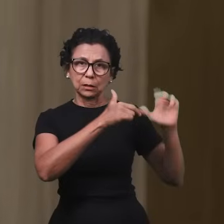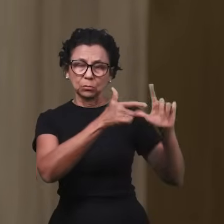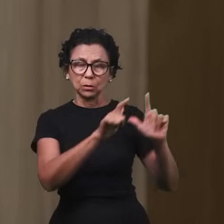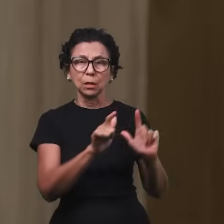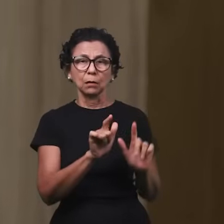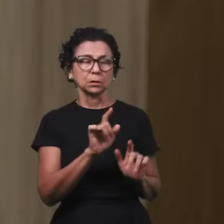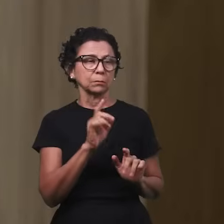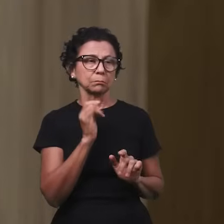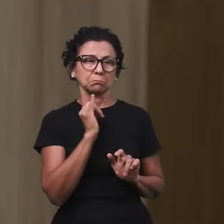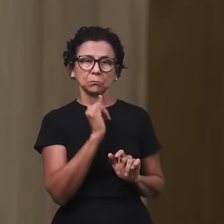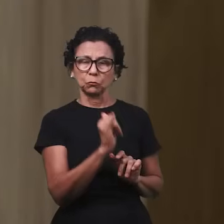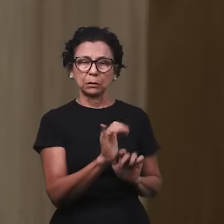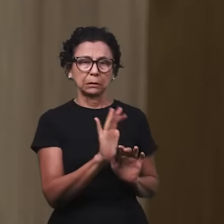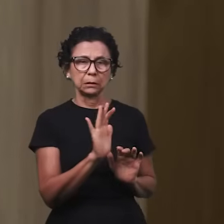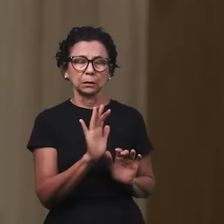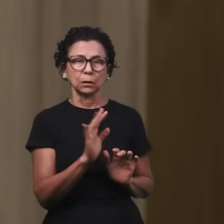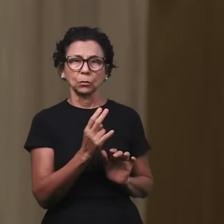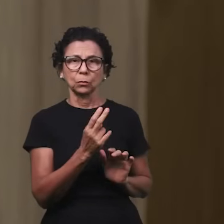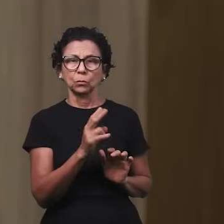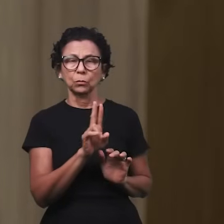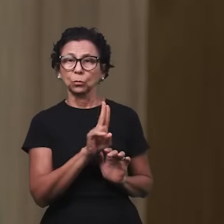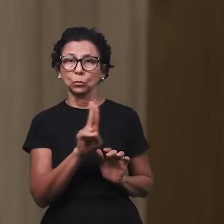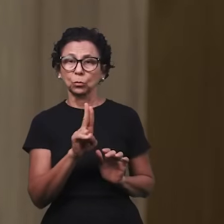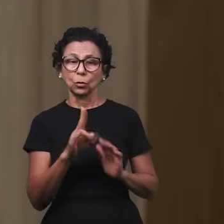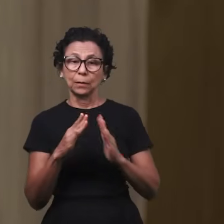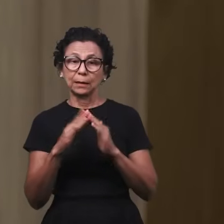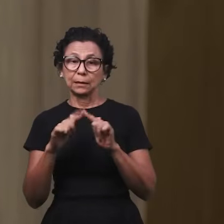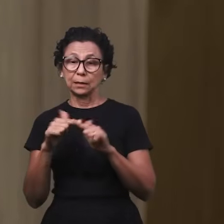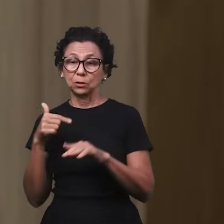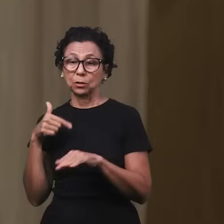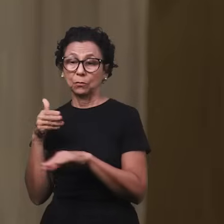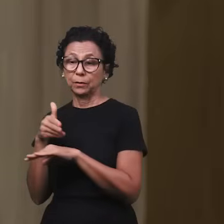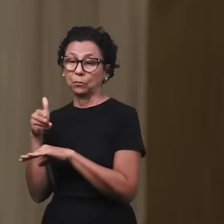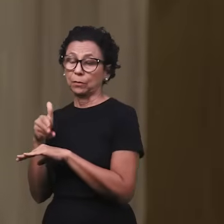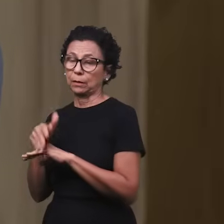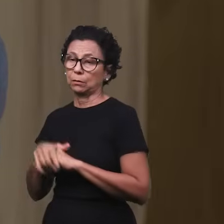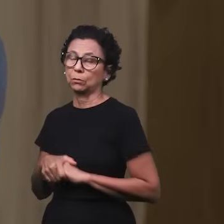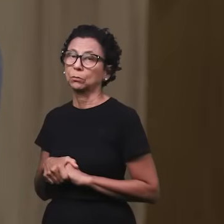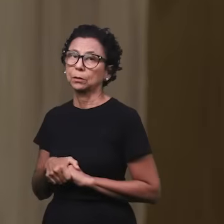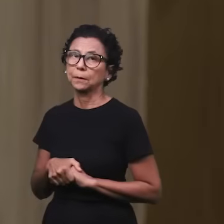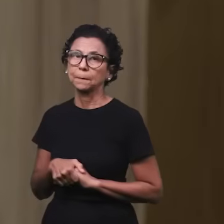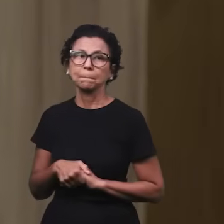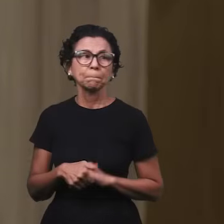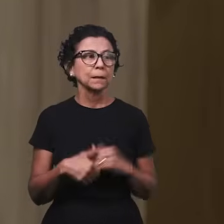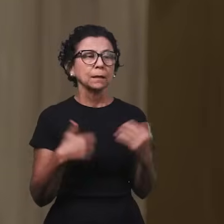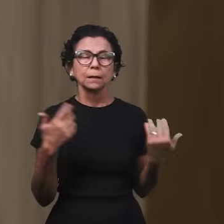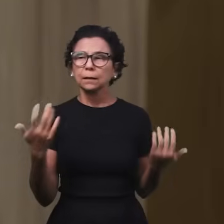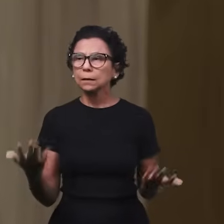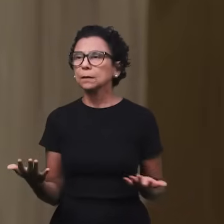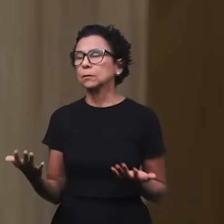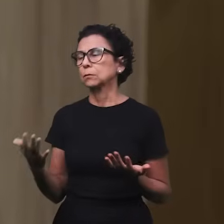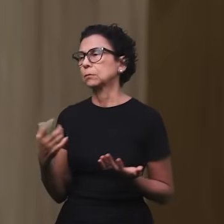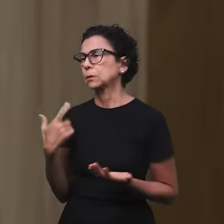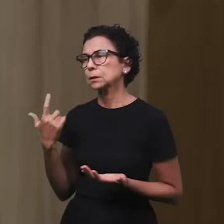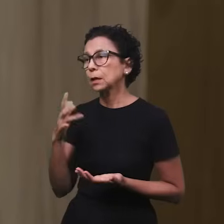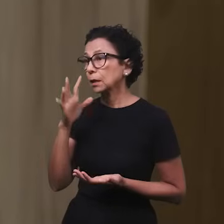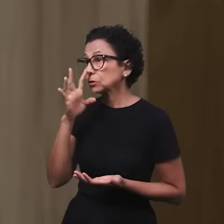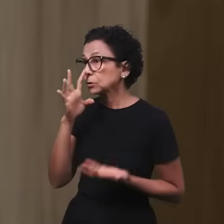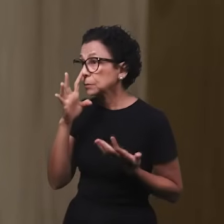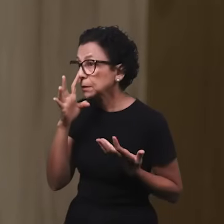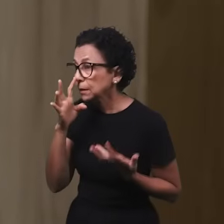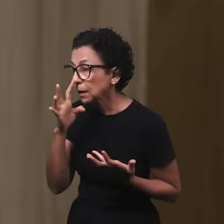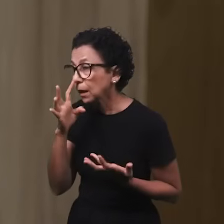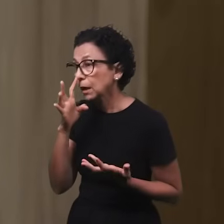Muito bem, a certa altura, um deles virou para mim e falou assim, pois é, nós estamos maravilhados aqui com o que o irmão está